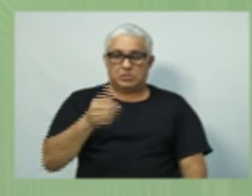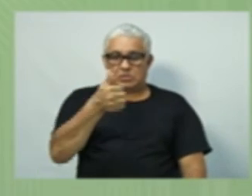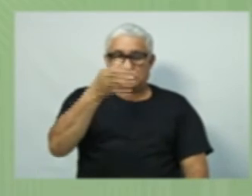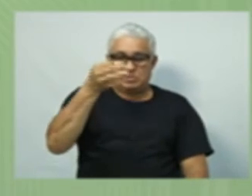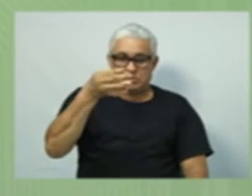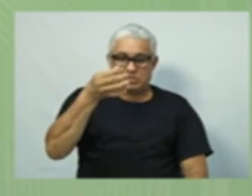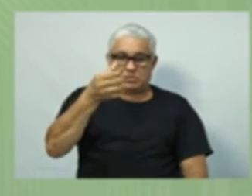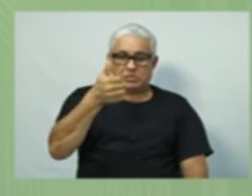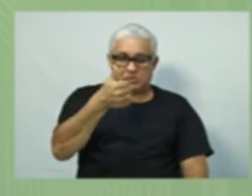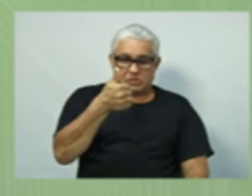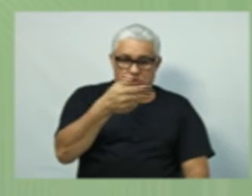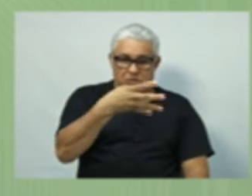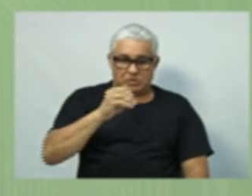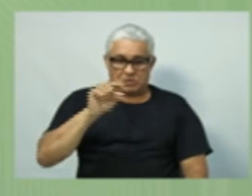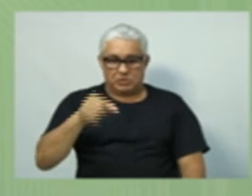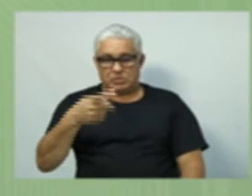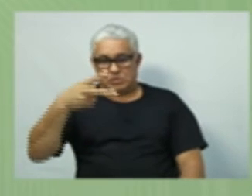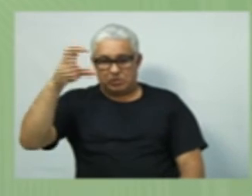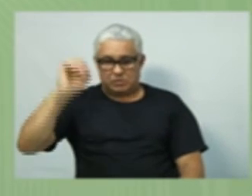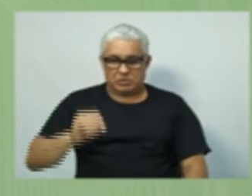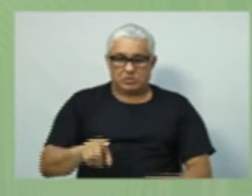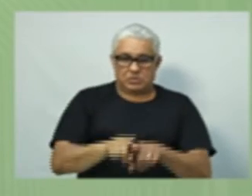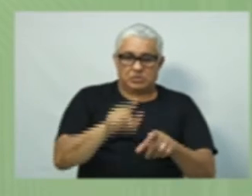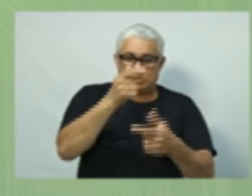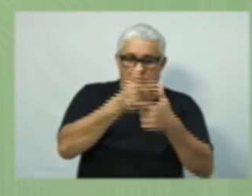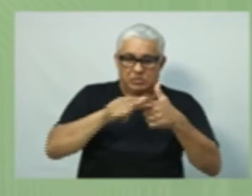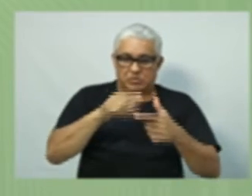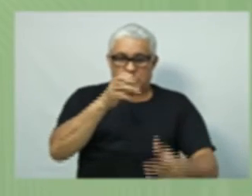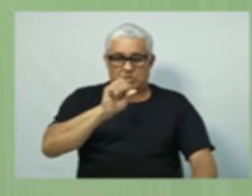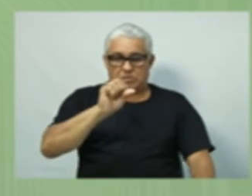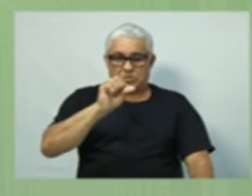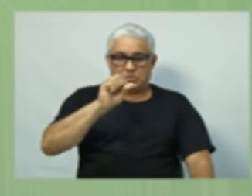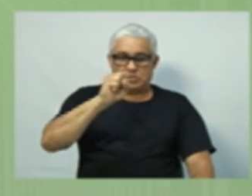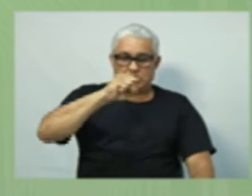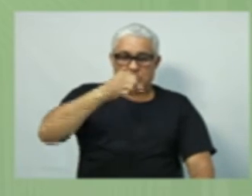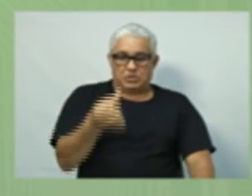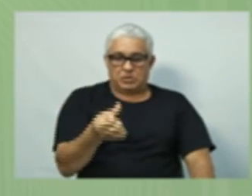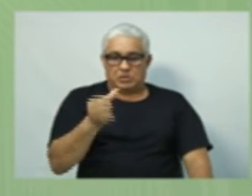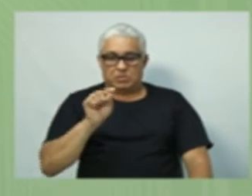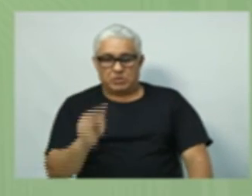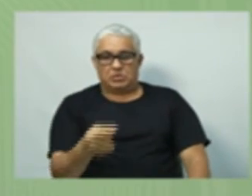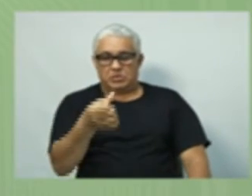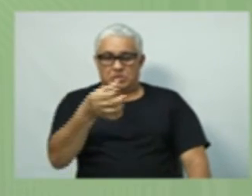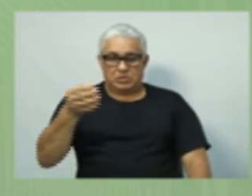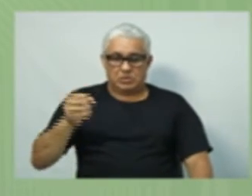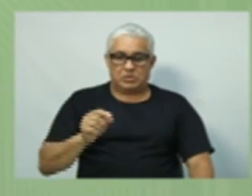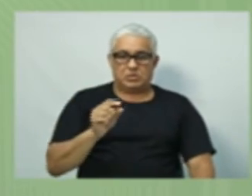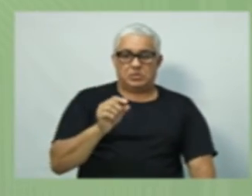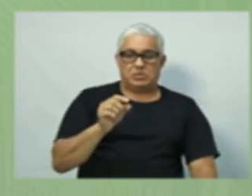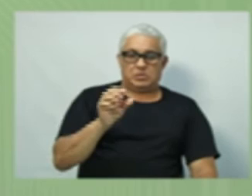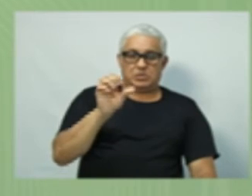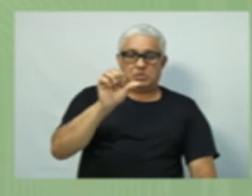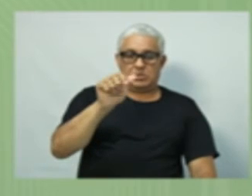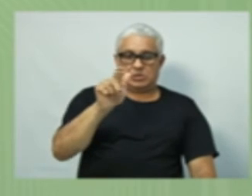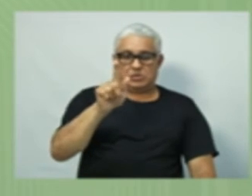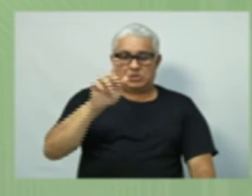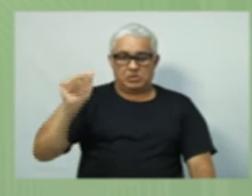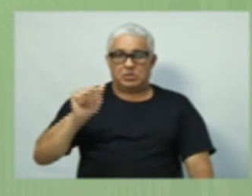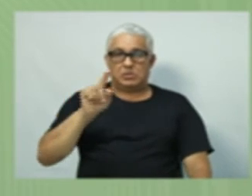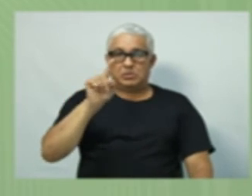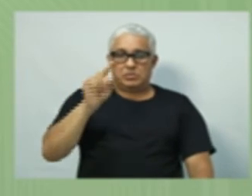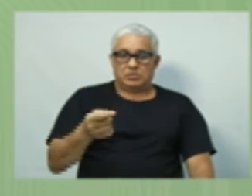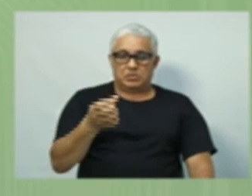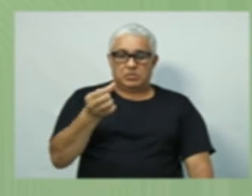aos 86 e 600m ficar que meu ativo girou naquele ano 1,6195 vezes